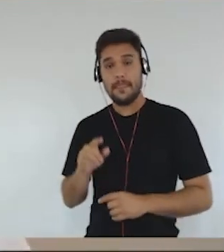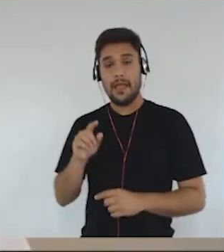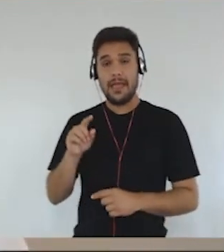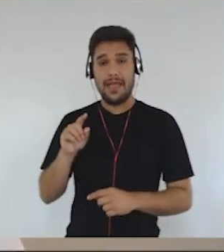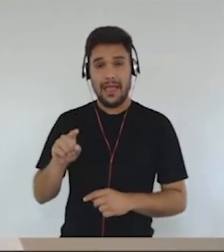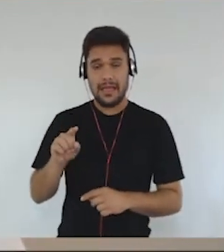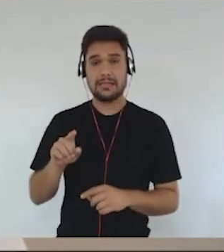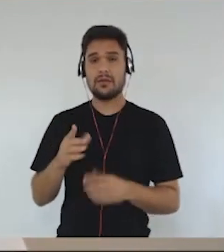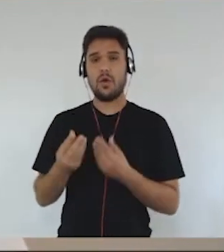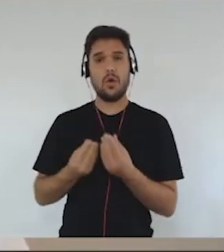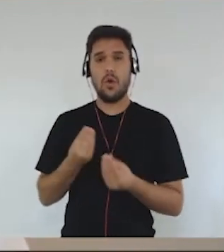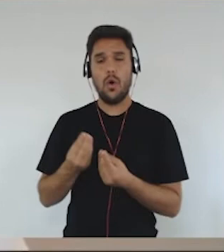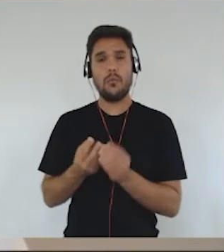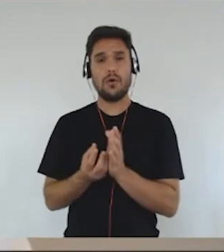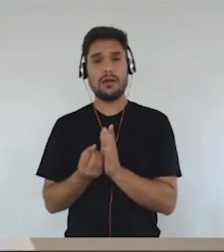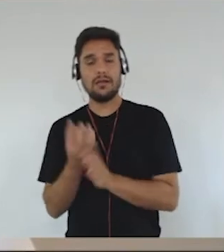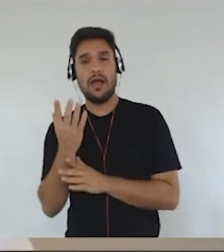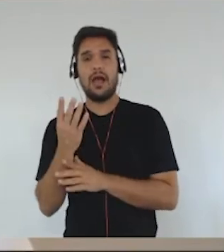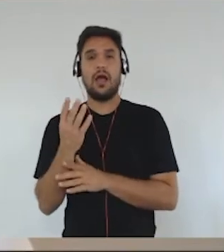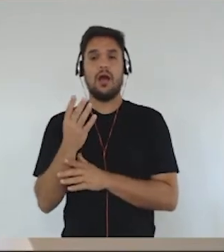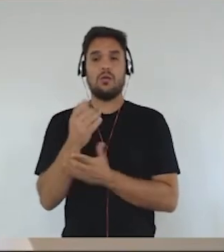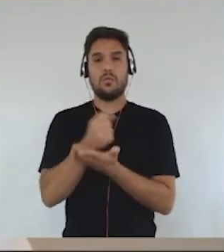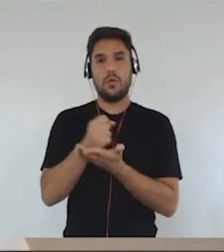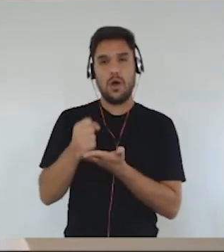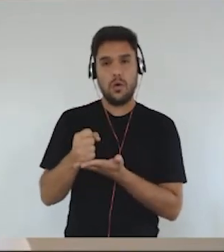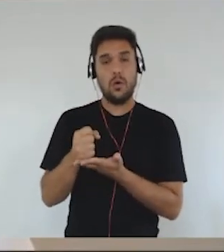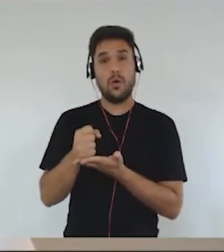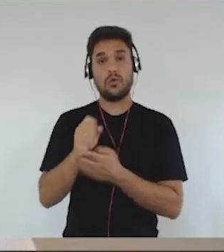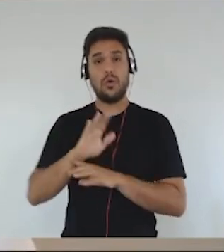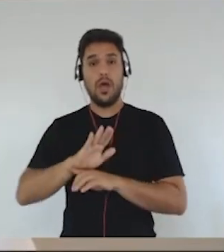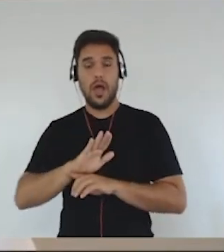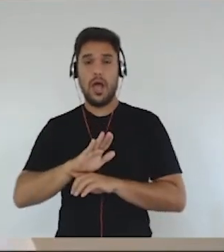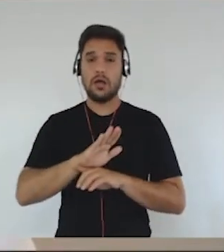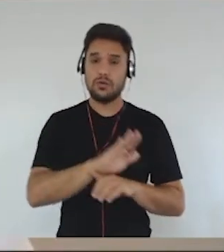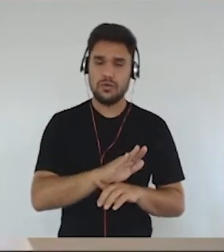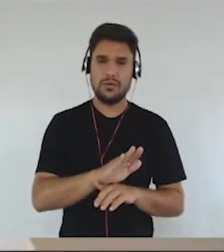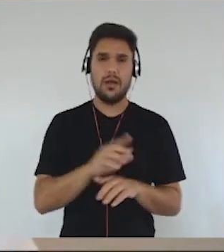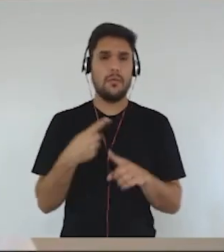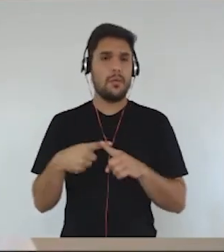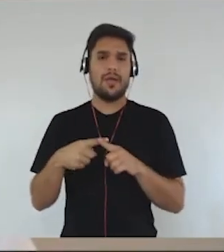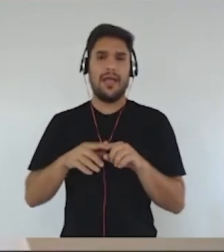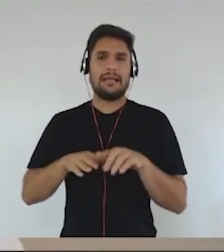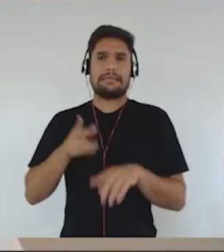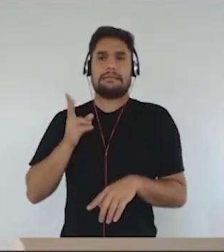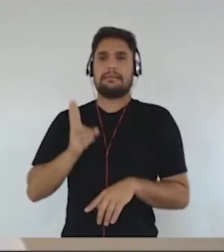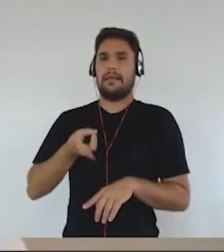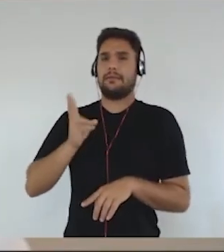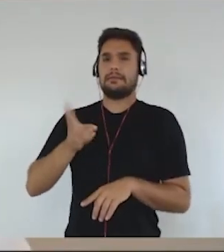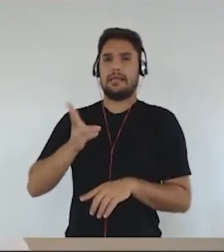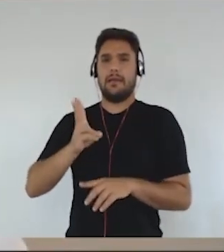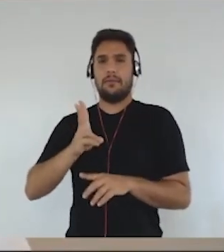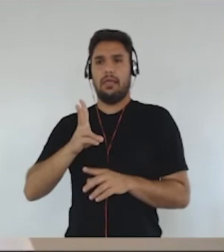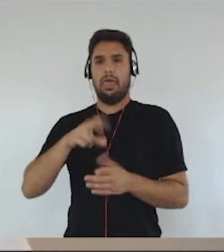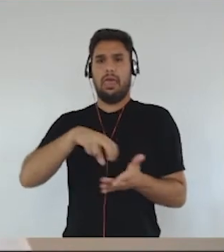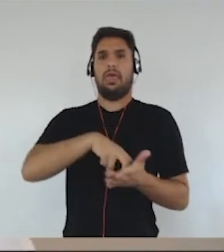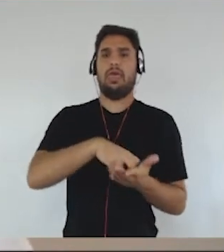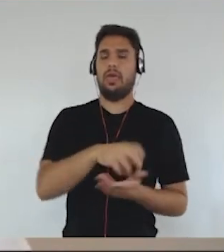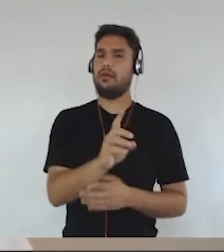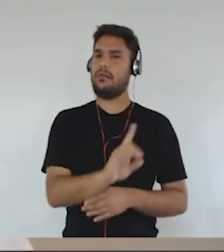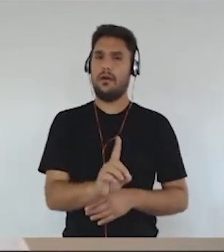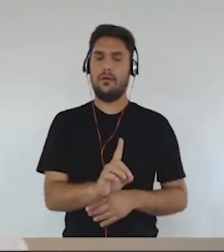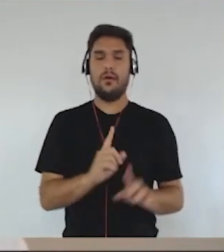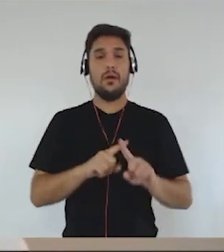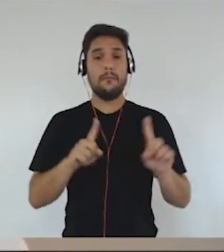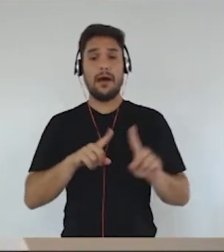Esse ponto de como construir um acordo ajuda, porque nem sempre você precisa aplicar a sanção. E o fato